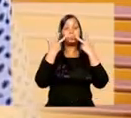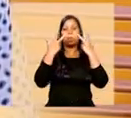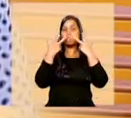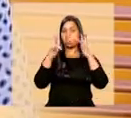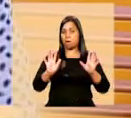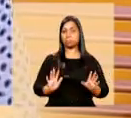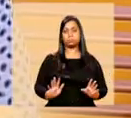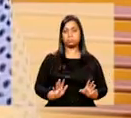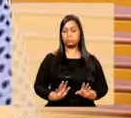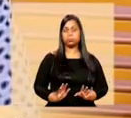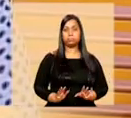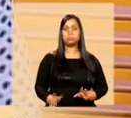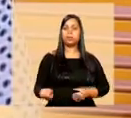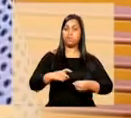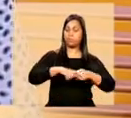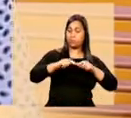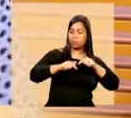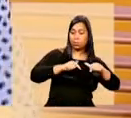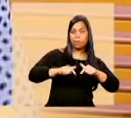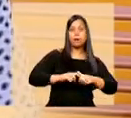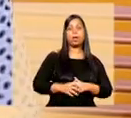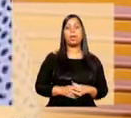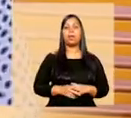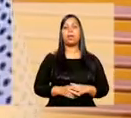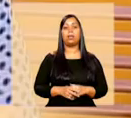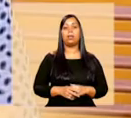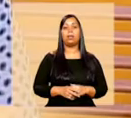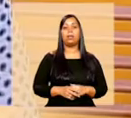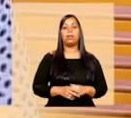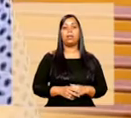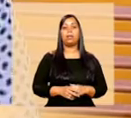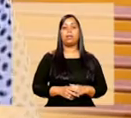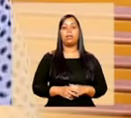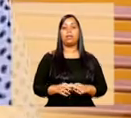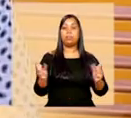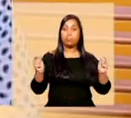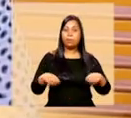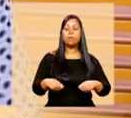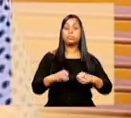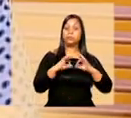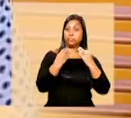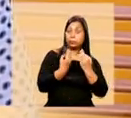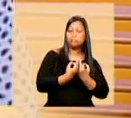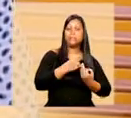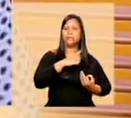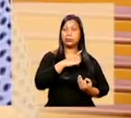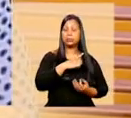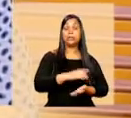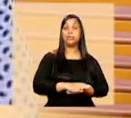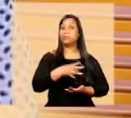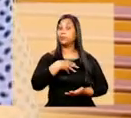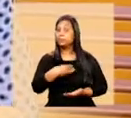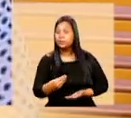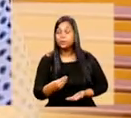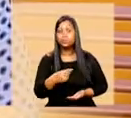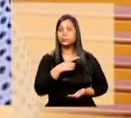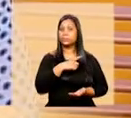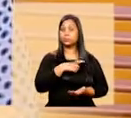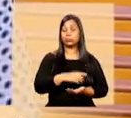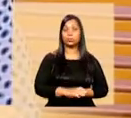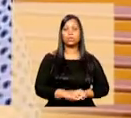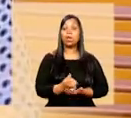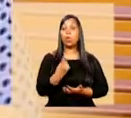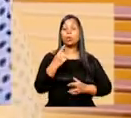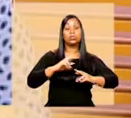vida normal, né? Você volta a trabalhar, você pode constituir uma família, ter